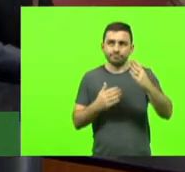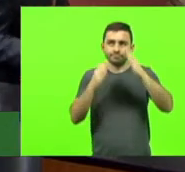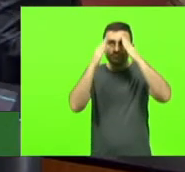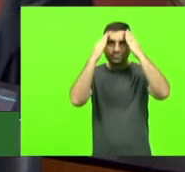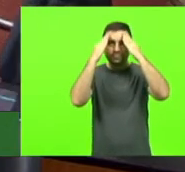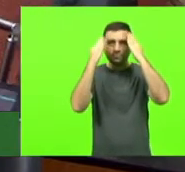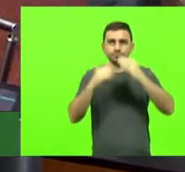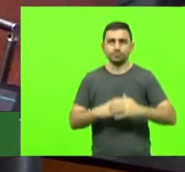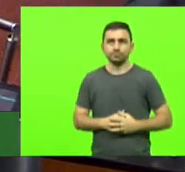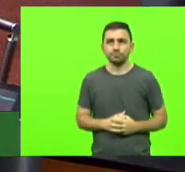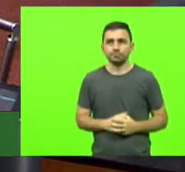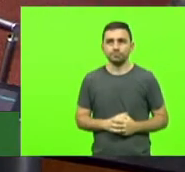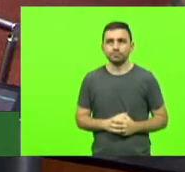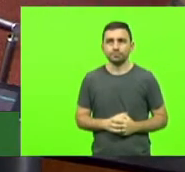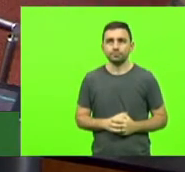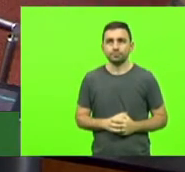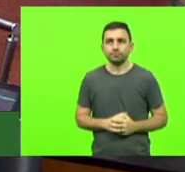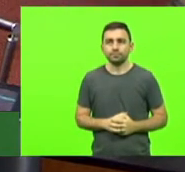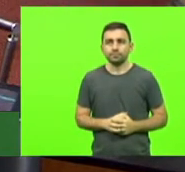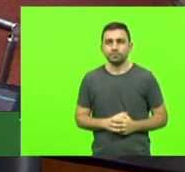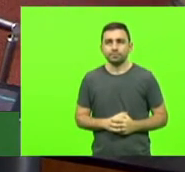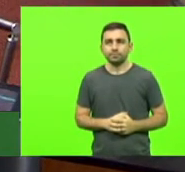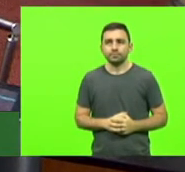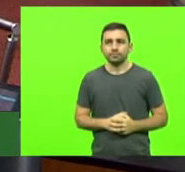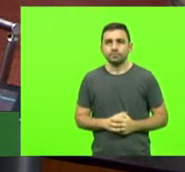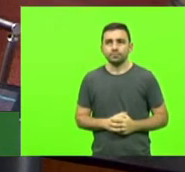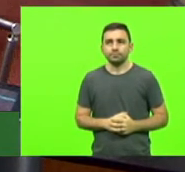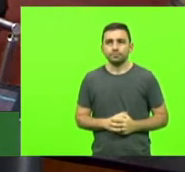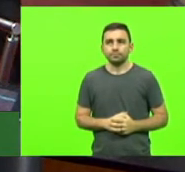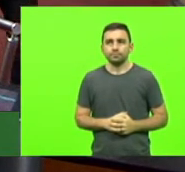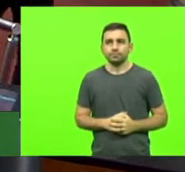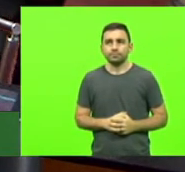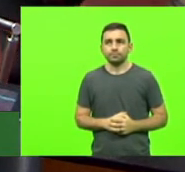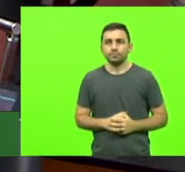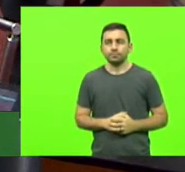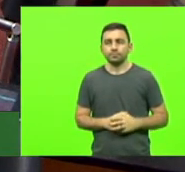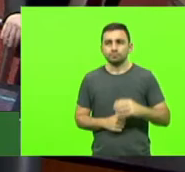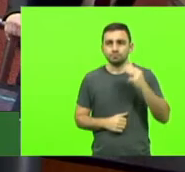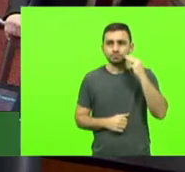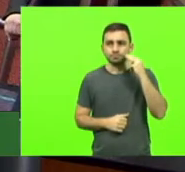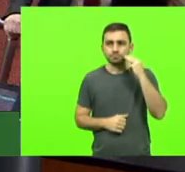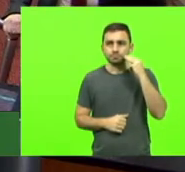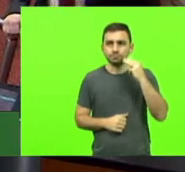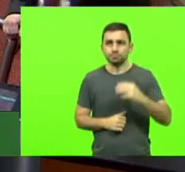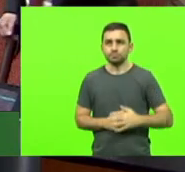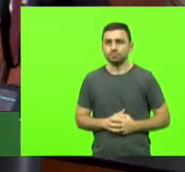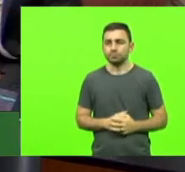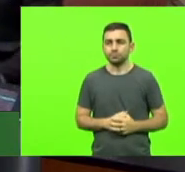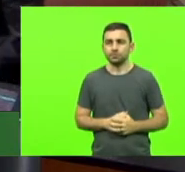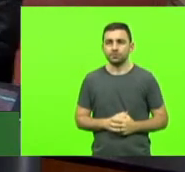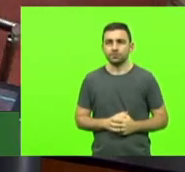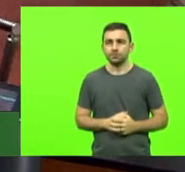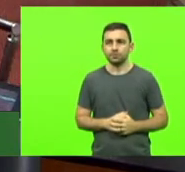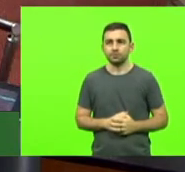Márcio Machado. Deputado, Vossa Excelência terá 10 minutos, deputado.